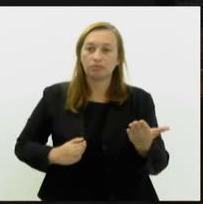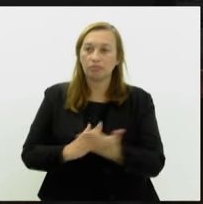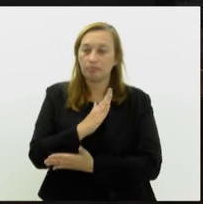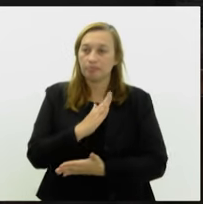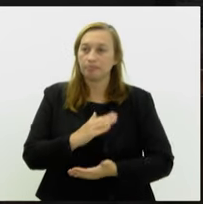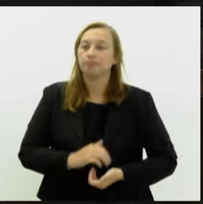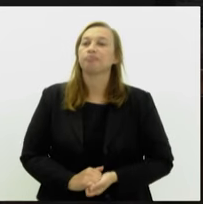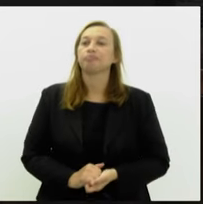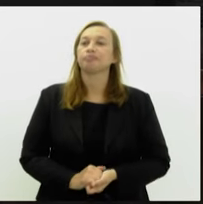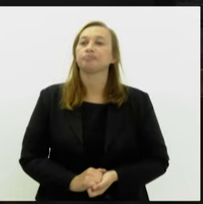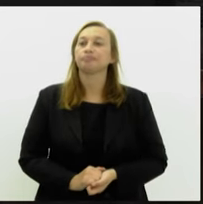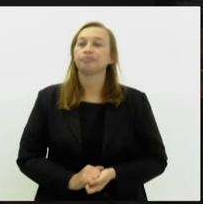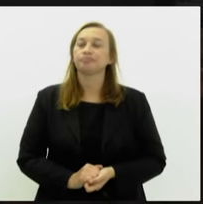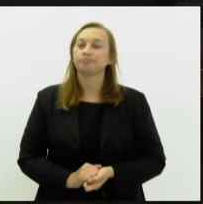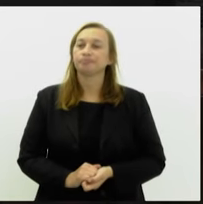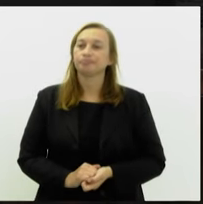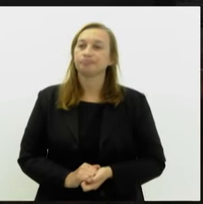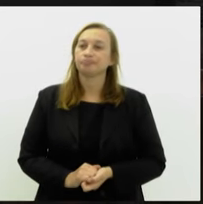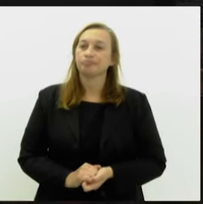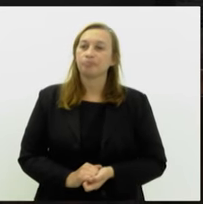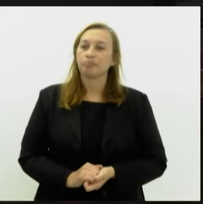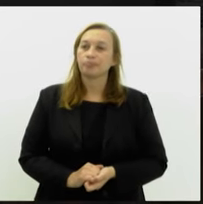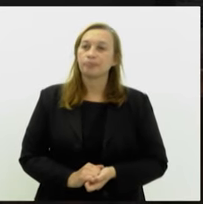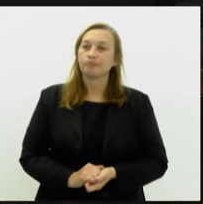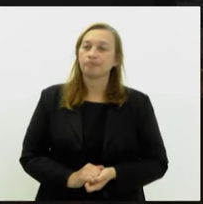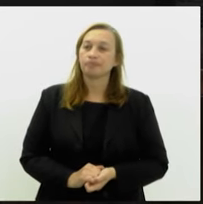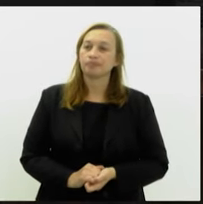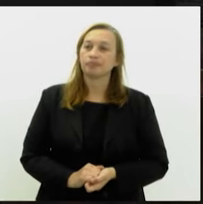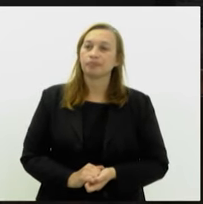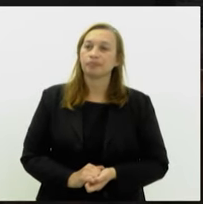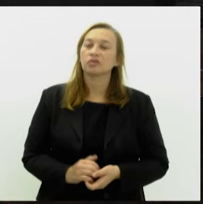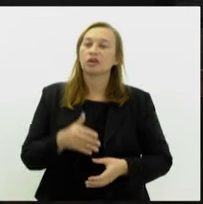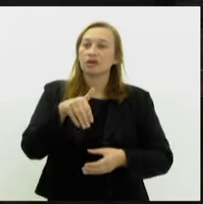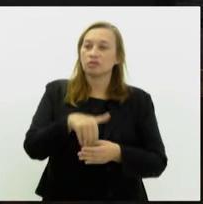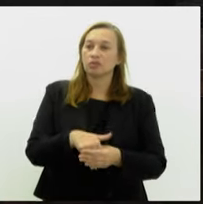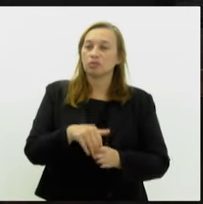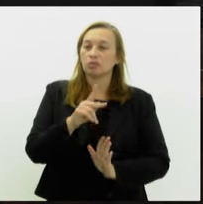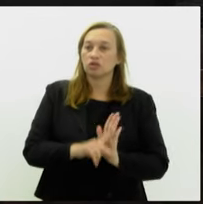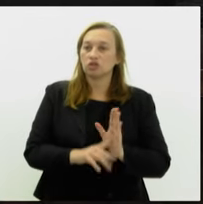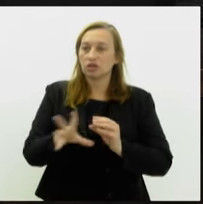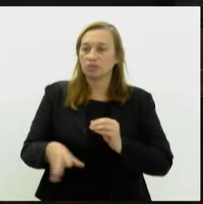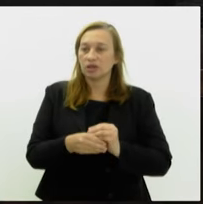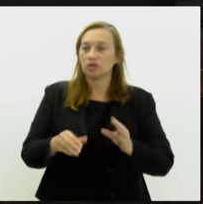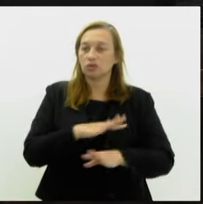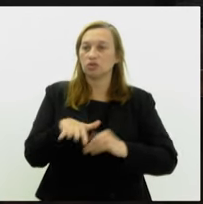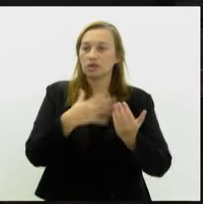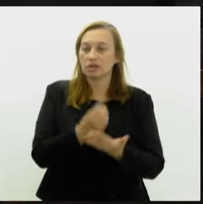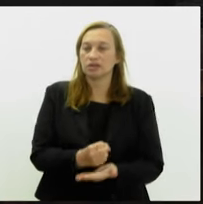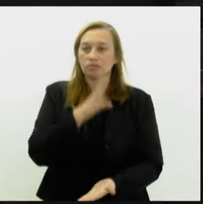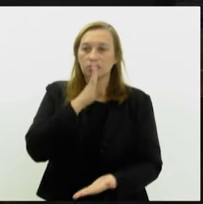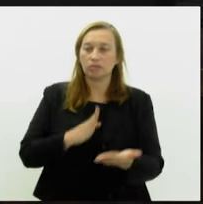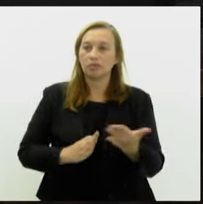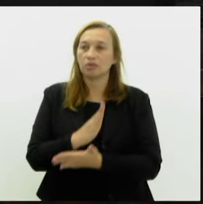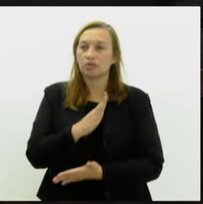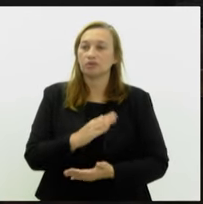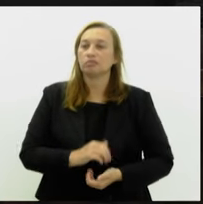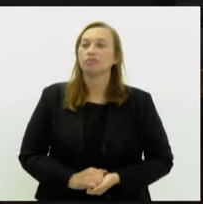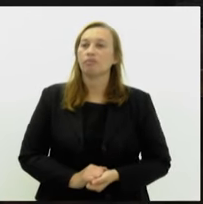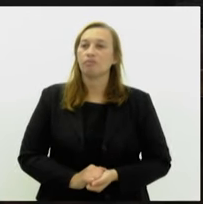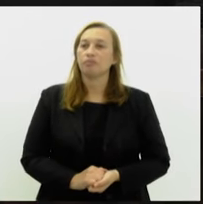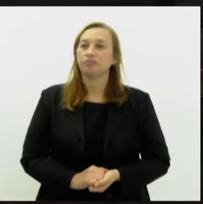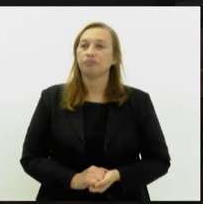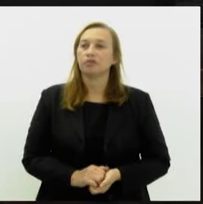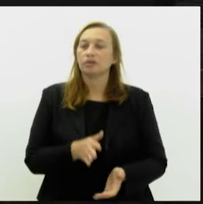estão. Aprovado. Em votação, o projeto assim emendado. Senhores que aprovam, permaneçam como estão. Aprovado.